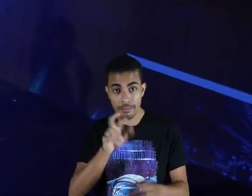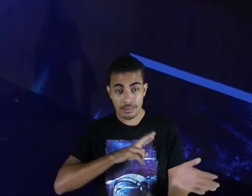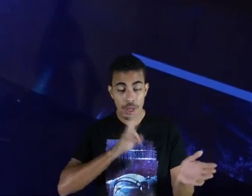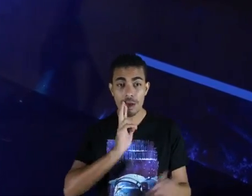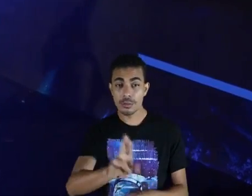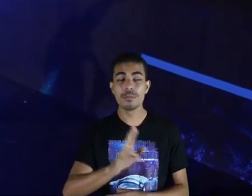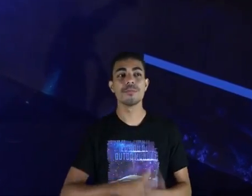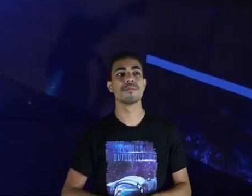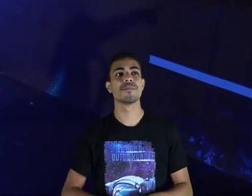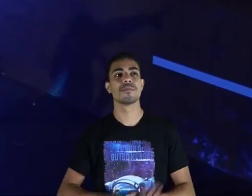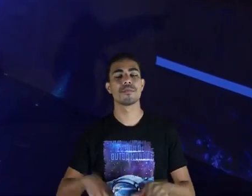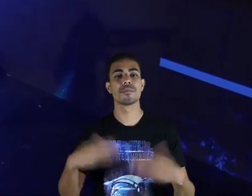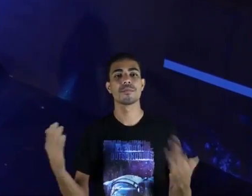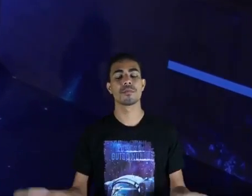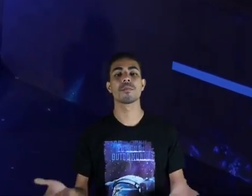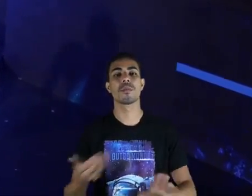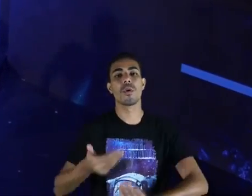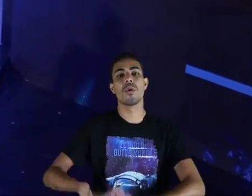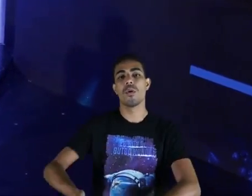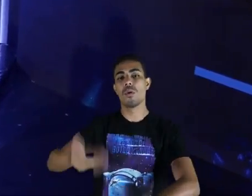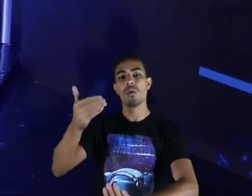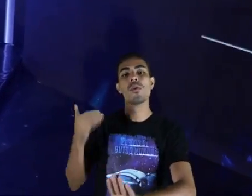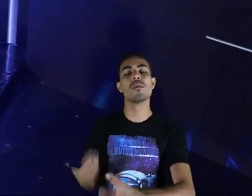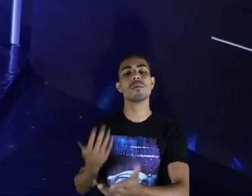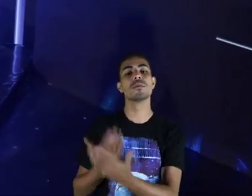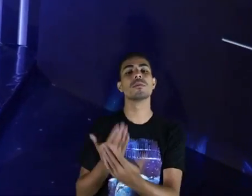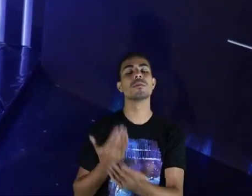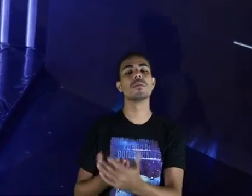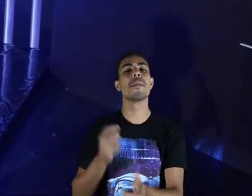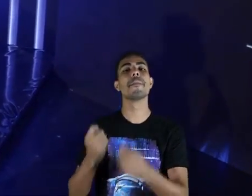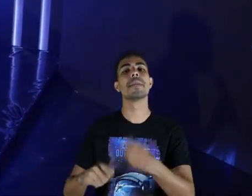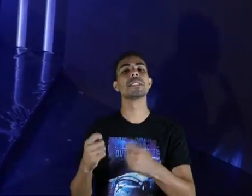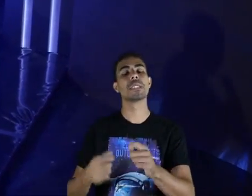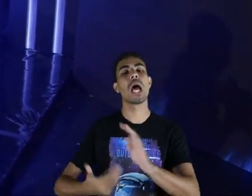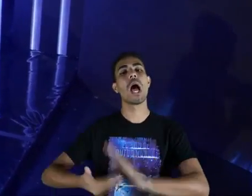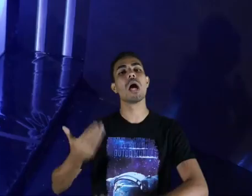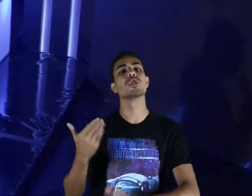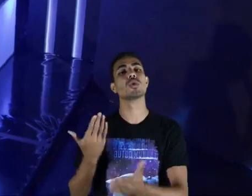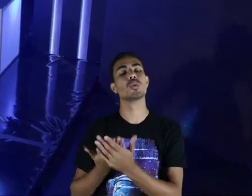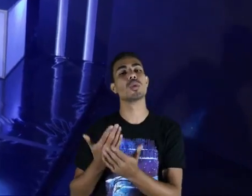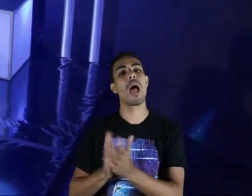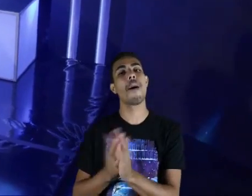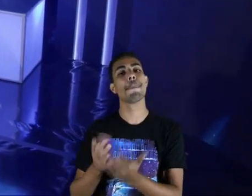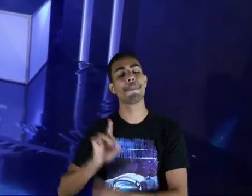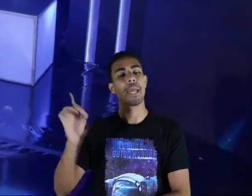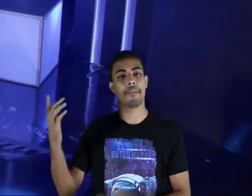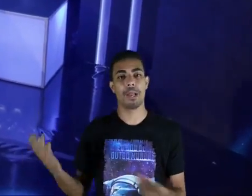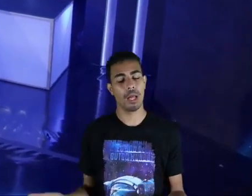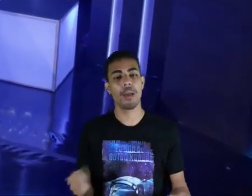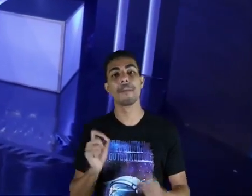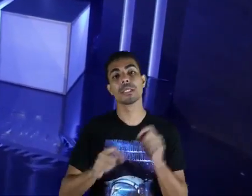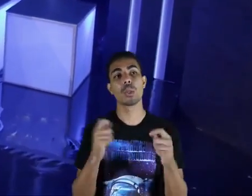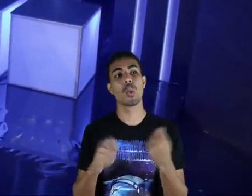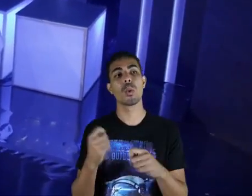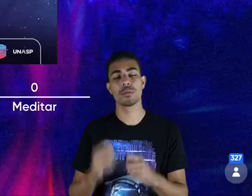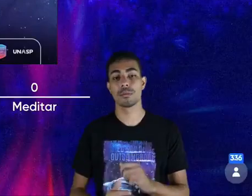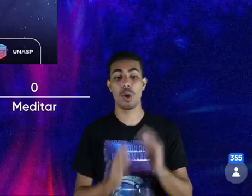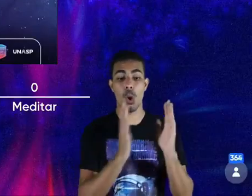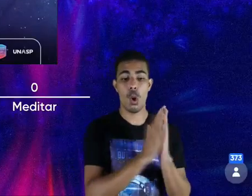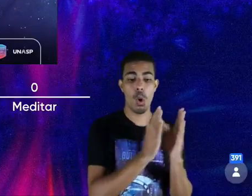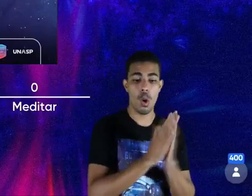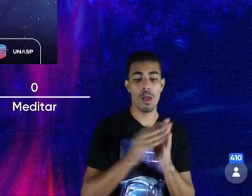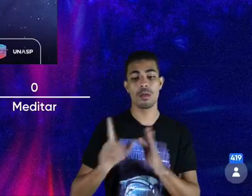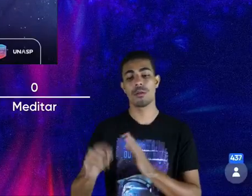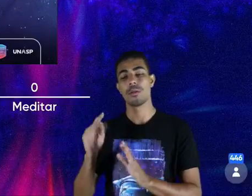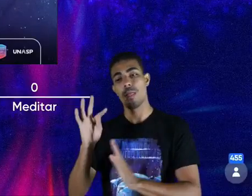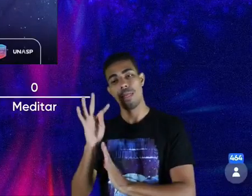aí, próxima pergunta, qual o passo que antecede o estudo da Bíblia? O que tem que fazer antes, meu filho? Para você estudar a palavra, orar, escolher